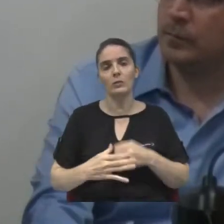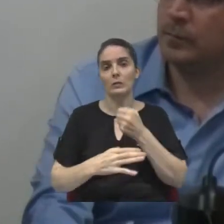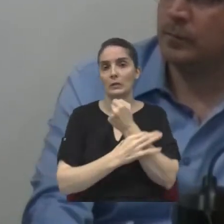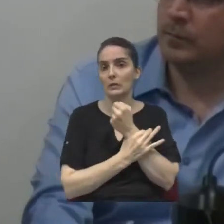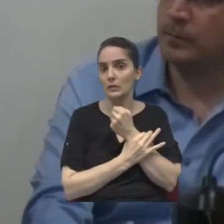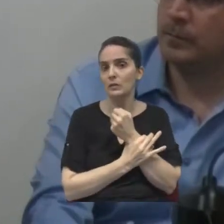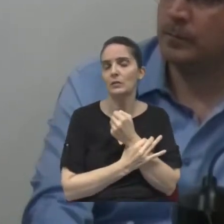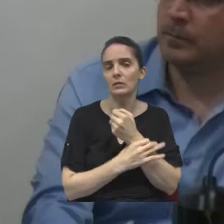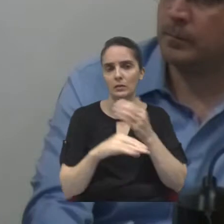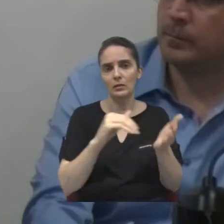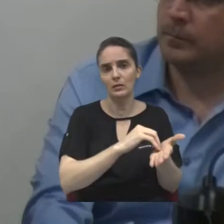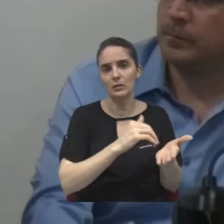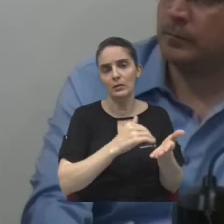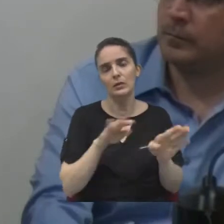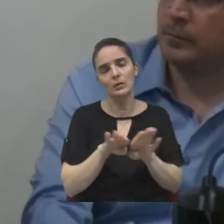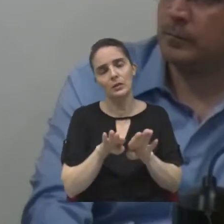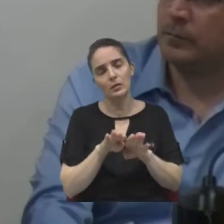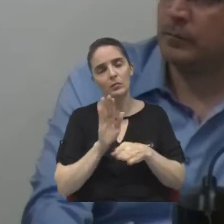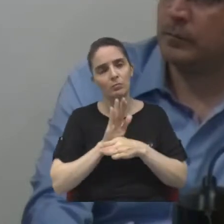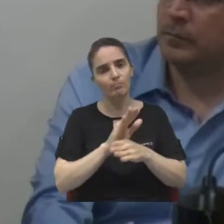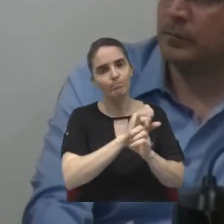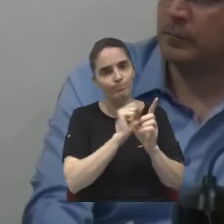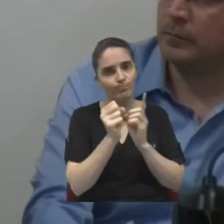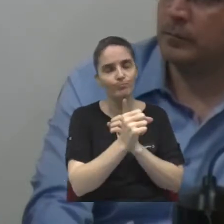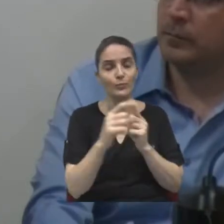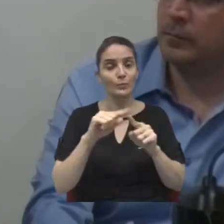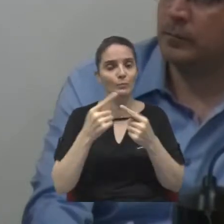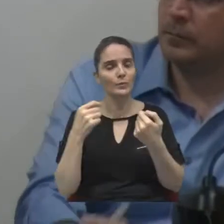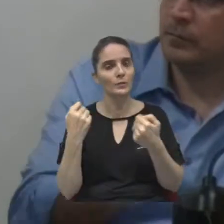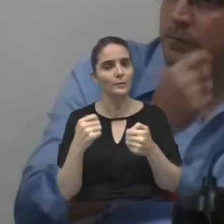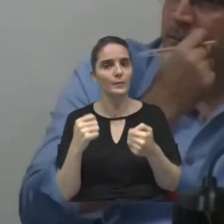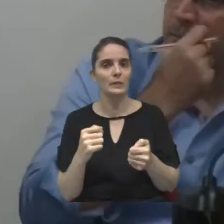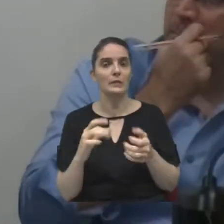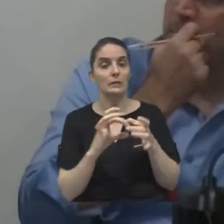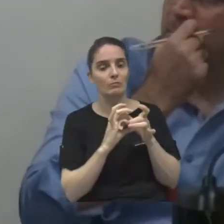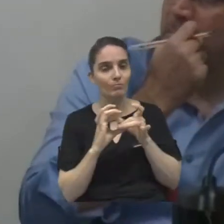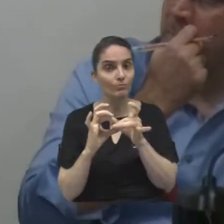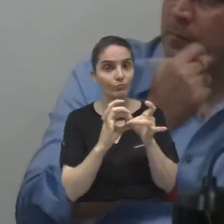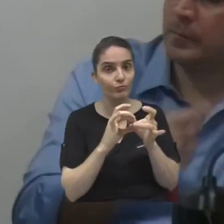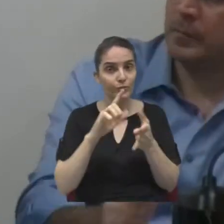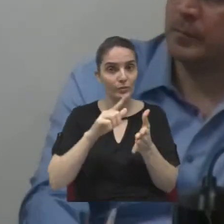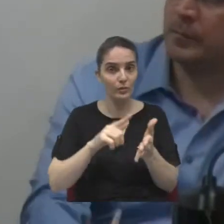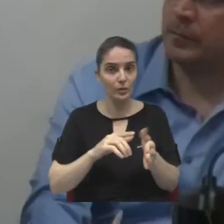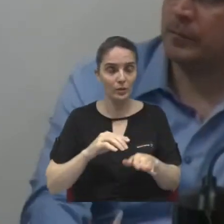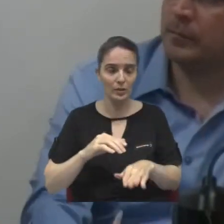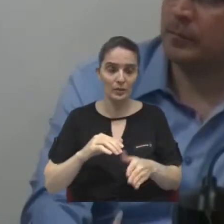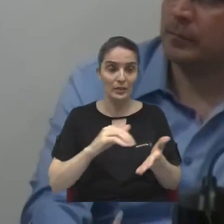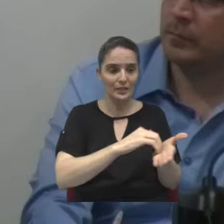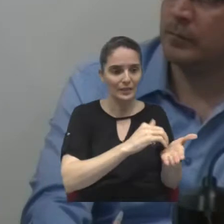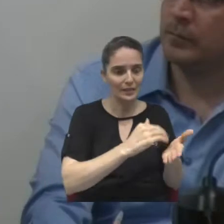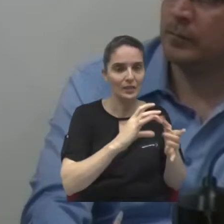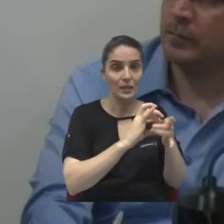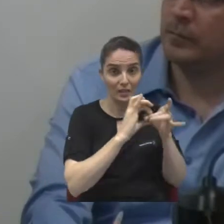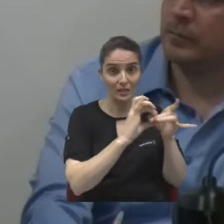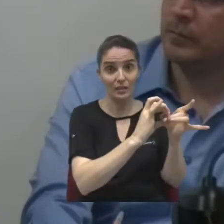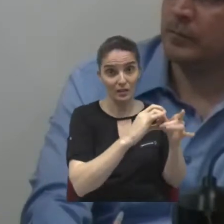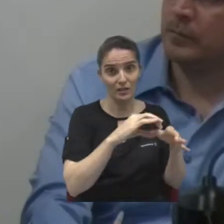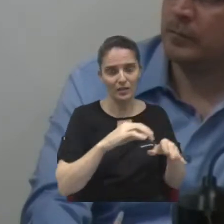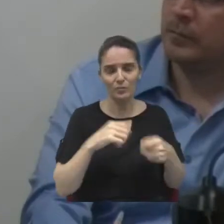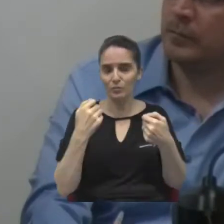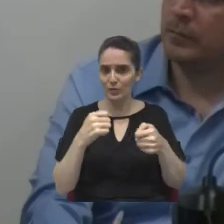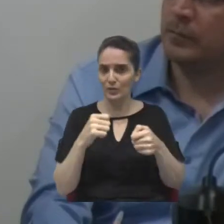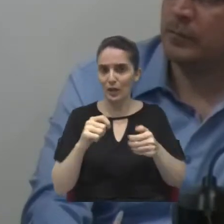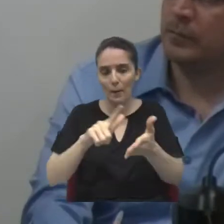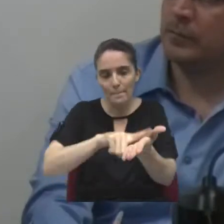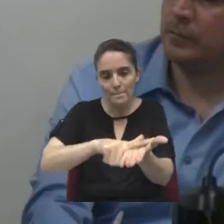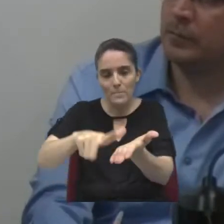Pública, do assistente social, mas eu acho que tem que fazer a junção de várias secretarias para que seja feita